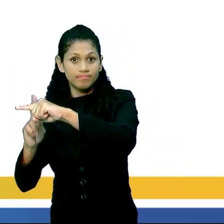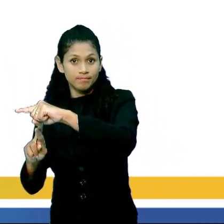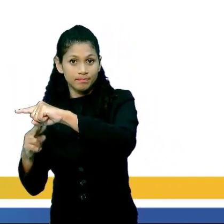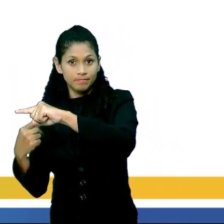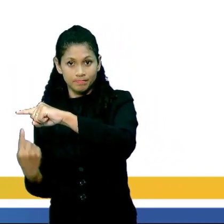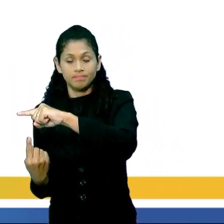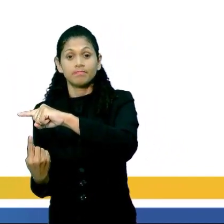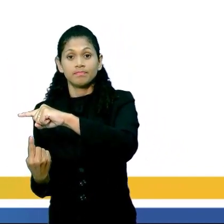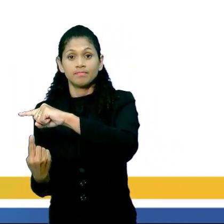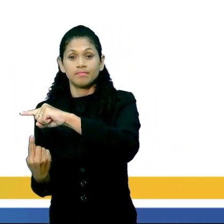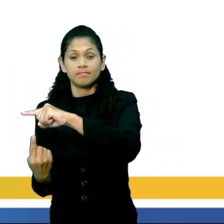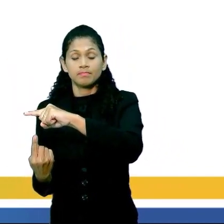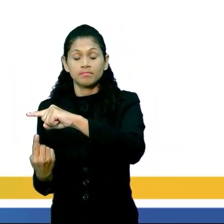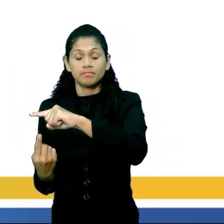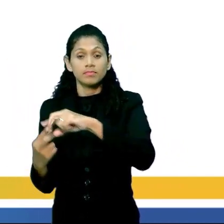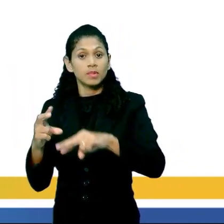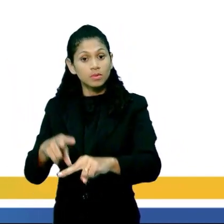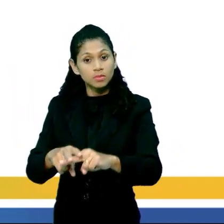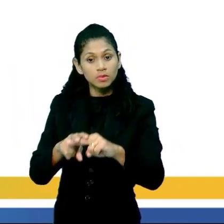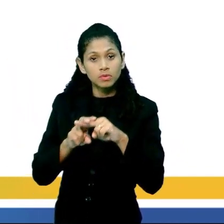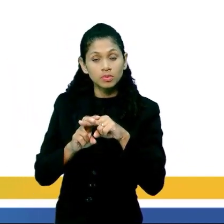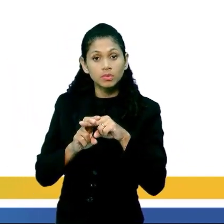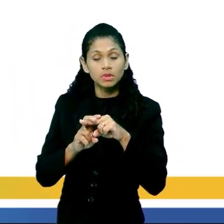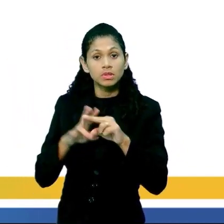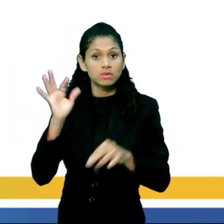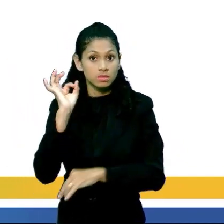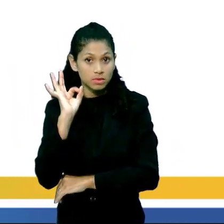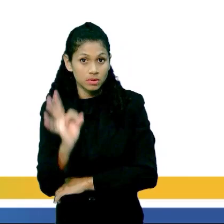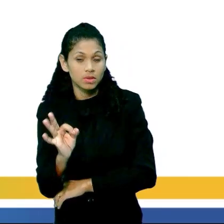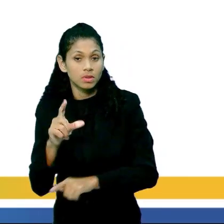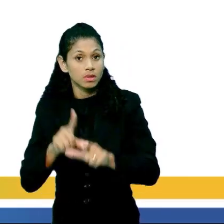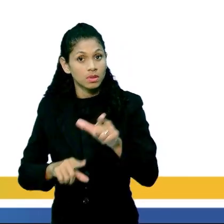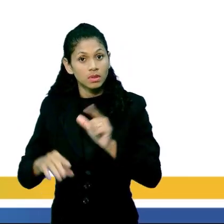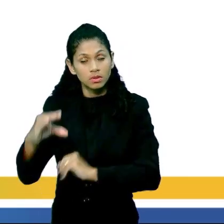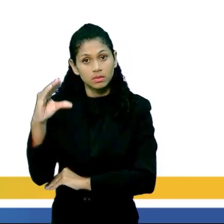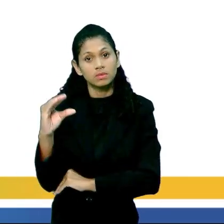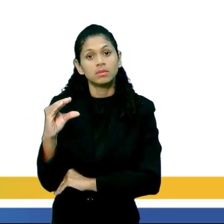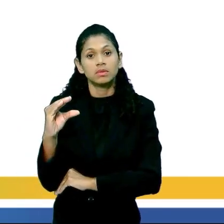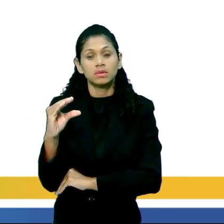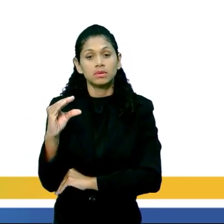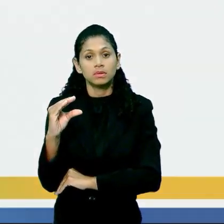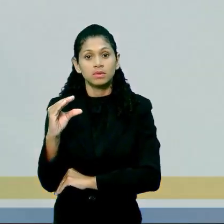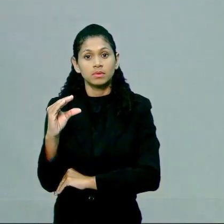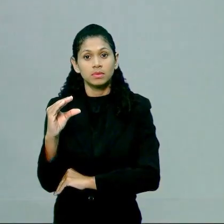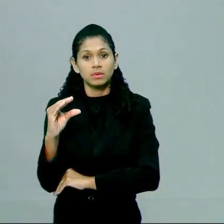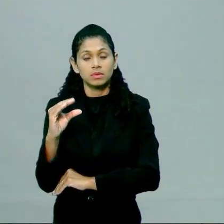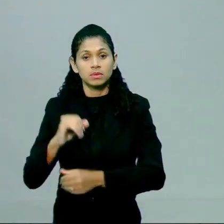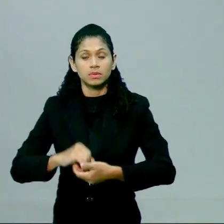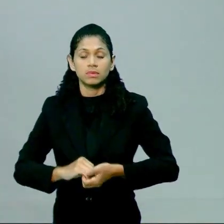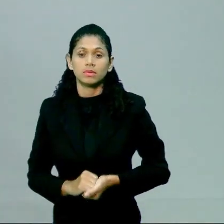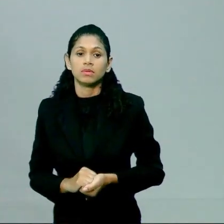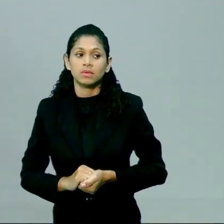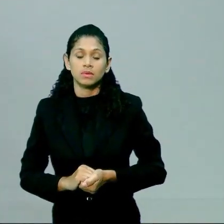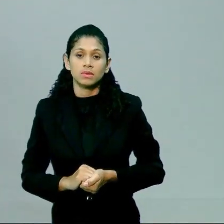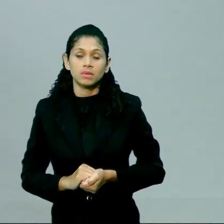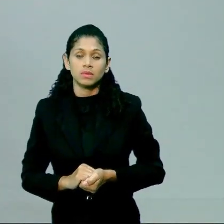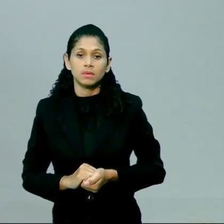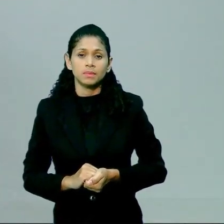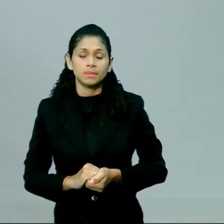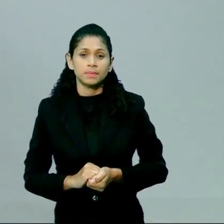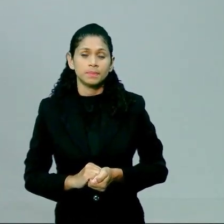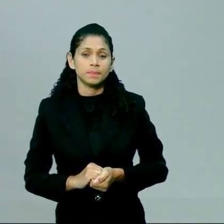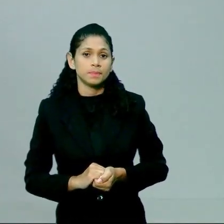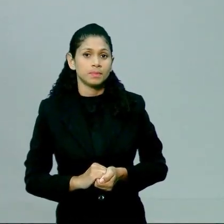R1. Portanto, aí a minha alternativa correta é a letra C. Então,